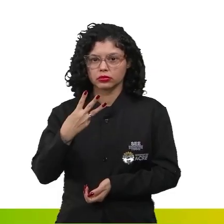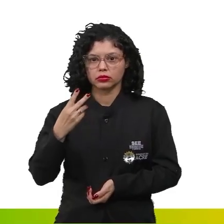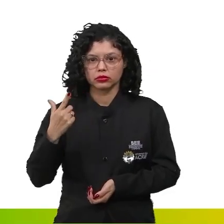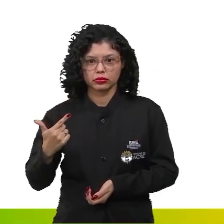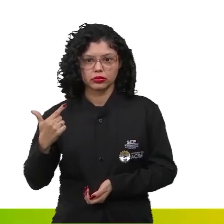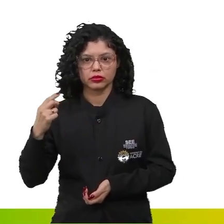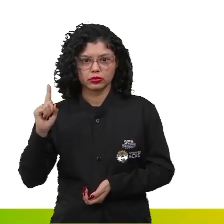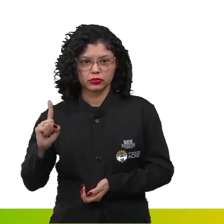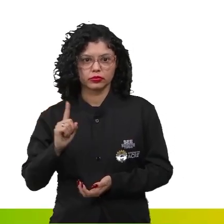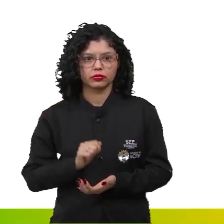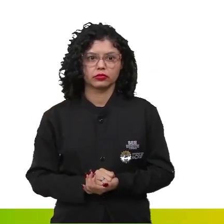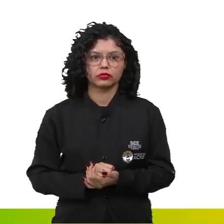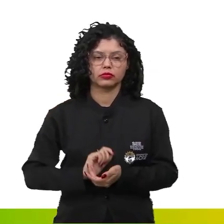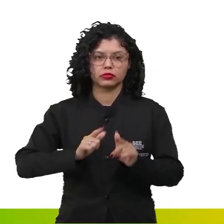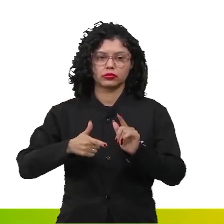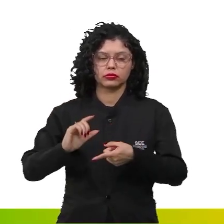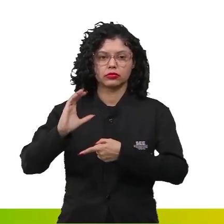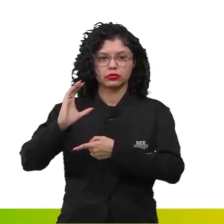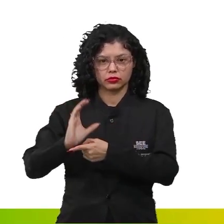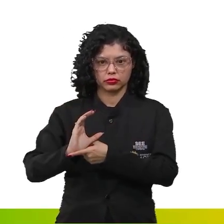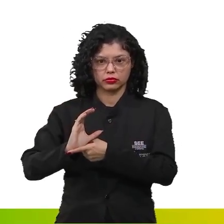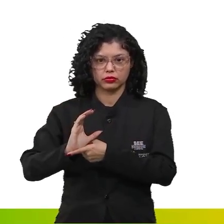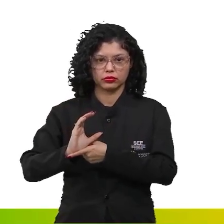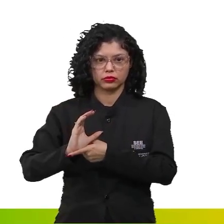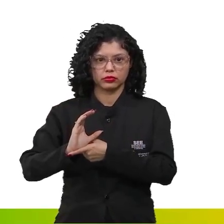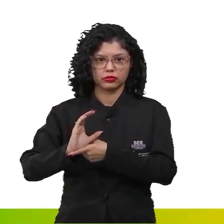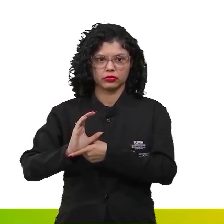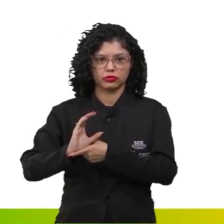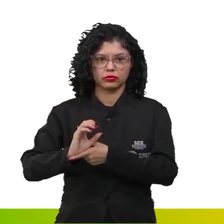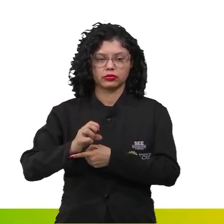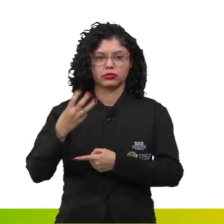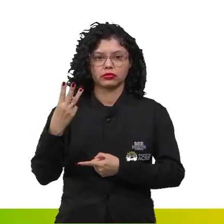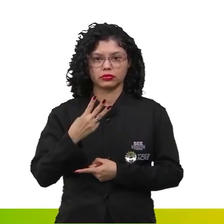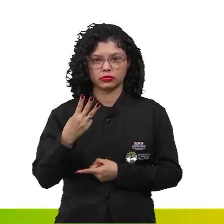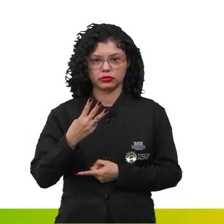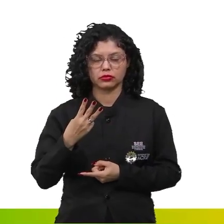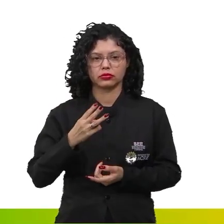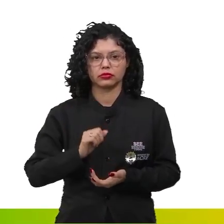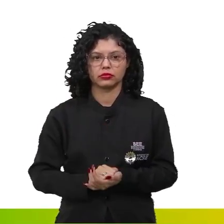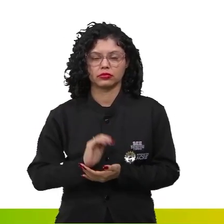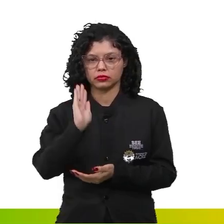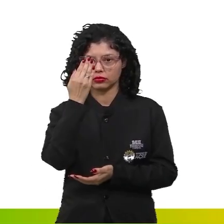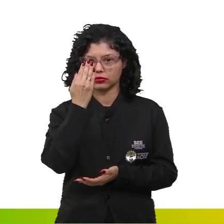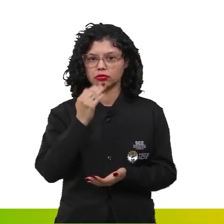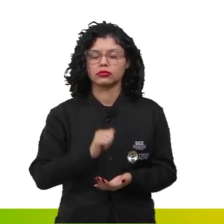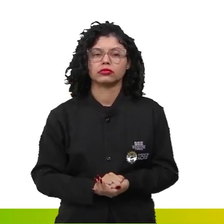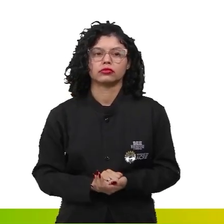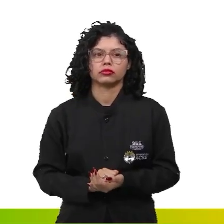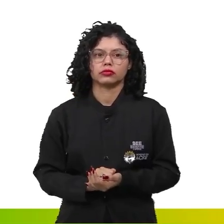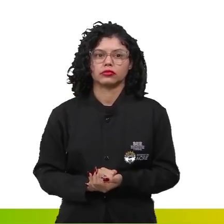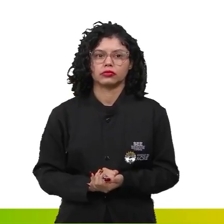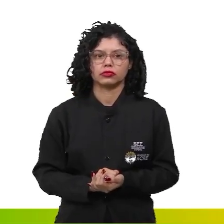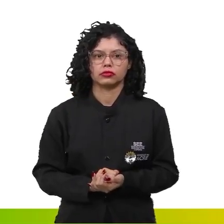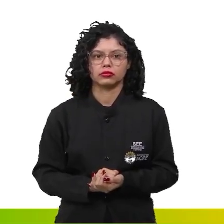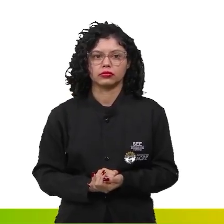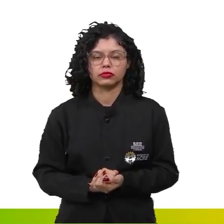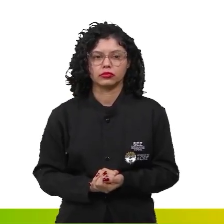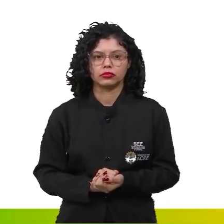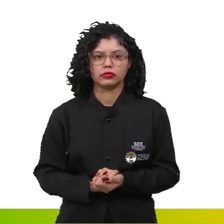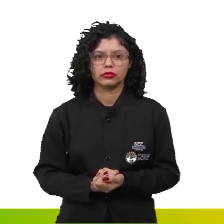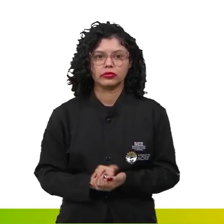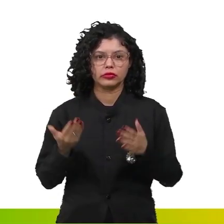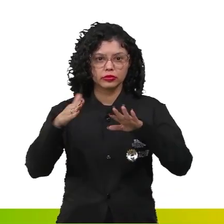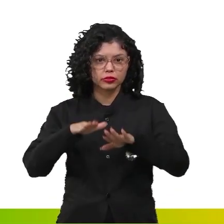1, já deu um segundinho. Alternativa C, apenas a 3 é falsa. Então, vamos voltar lá.